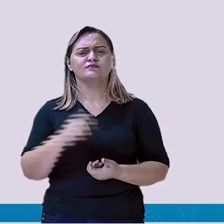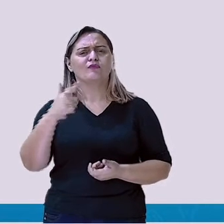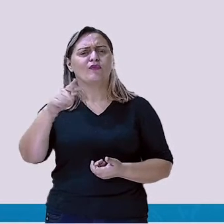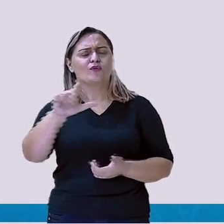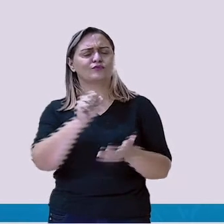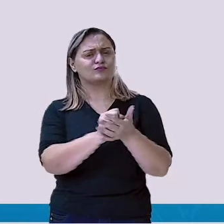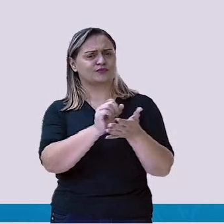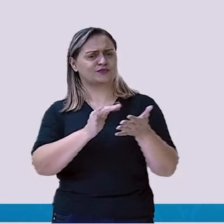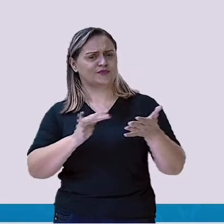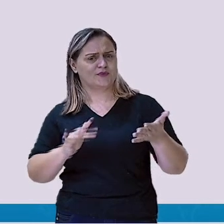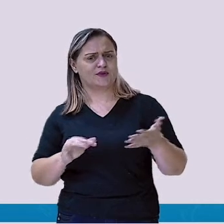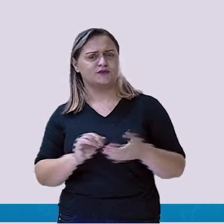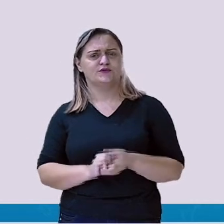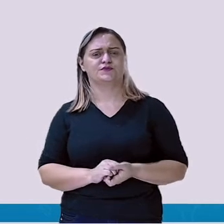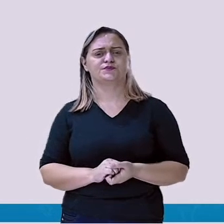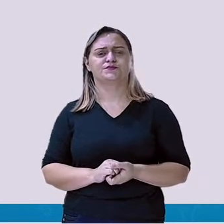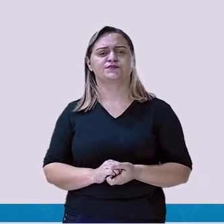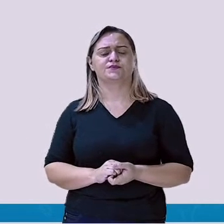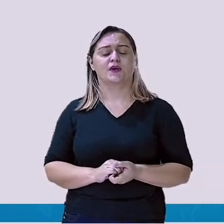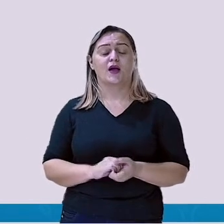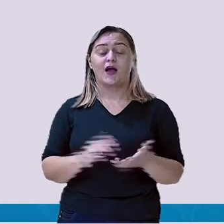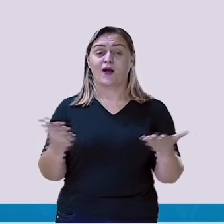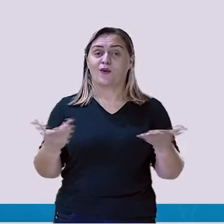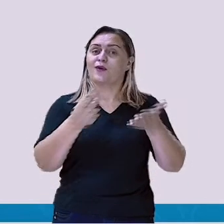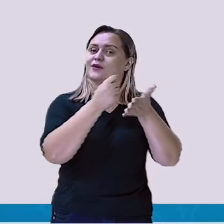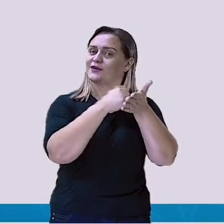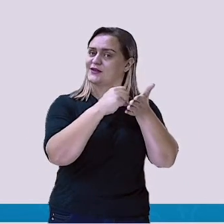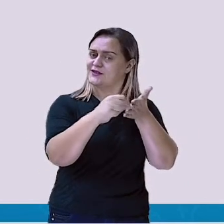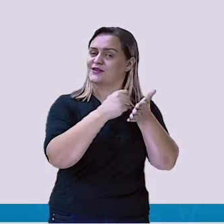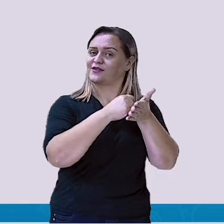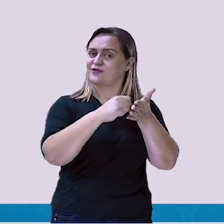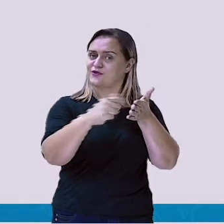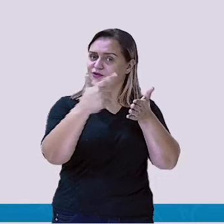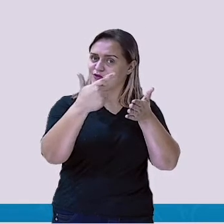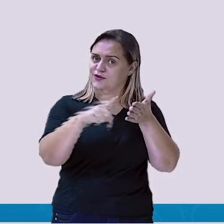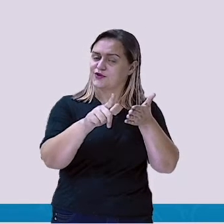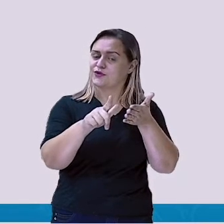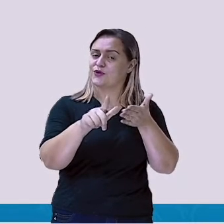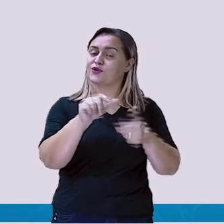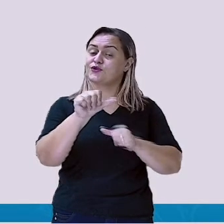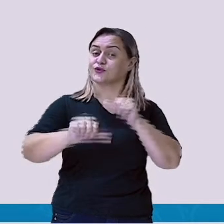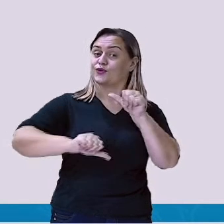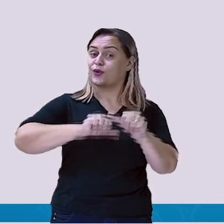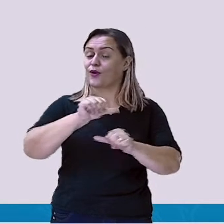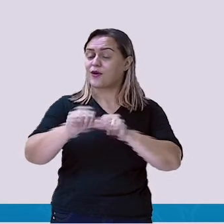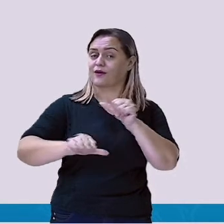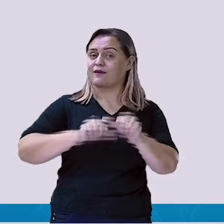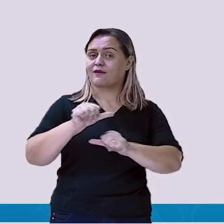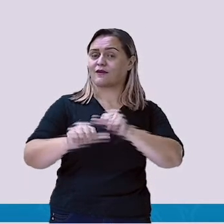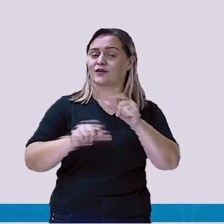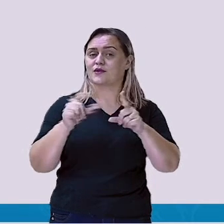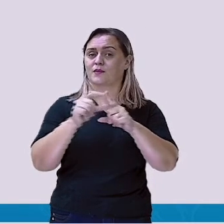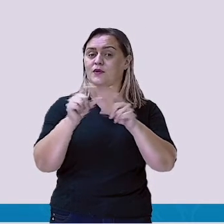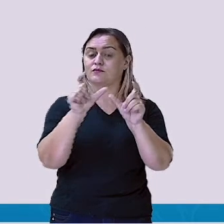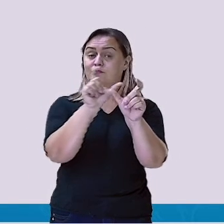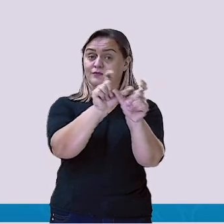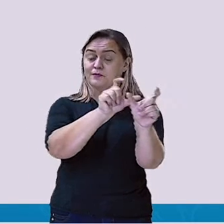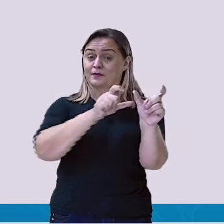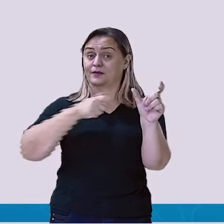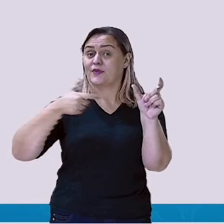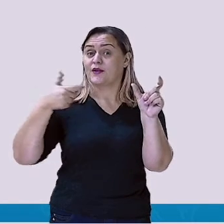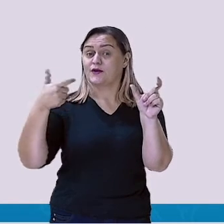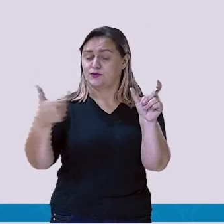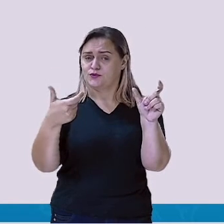Reescreva as frases trocando as palavras destacadas por antônimos. Agora são